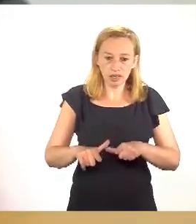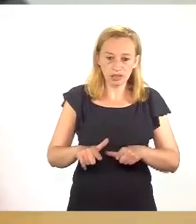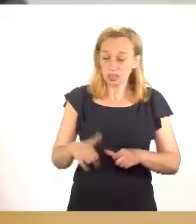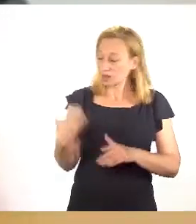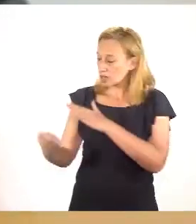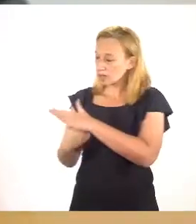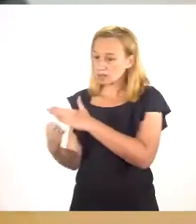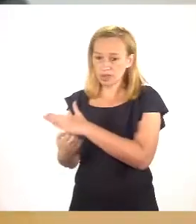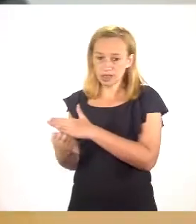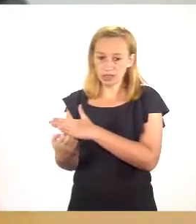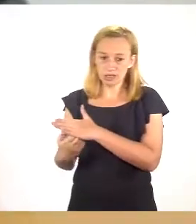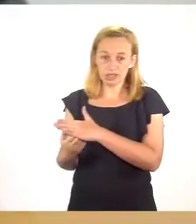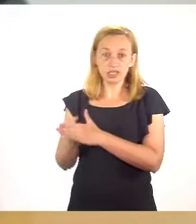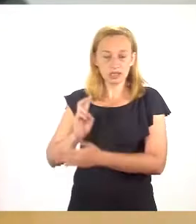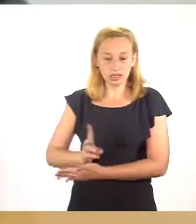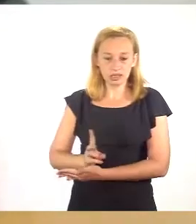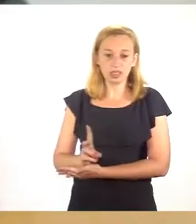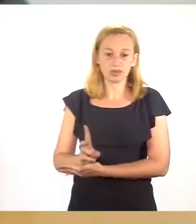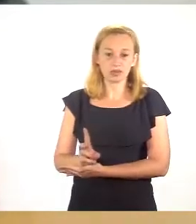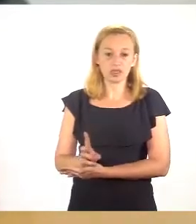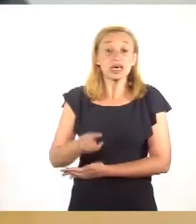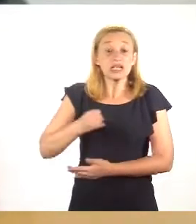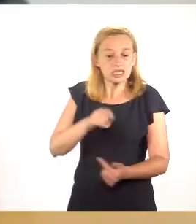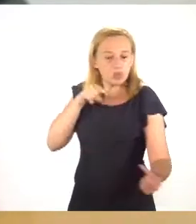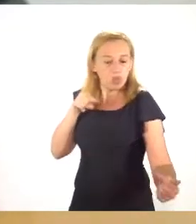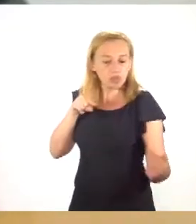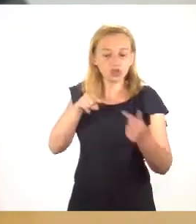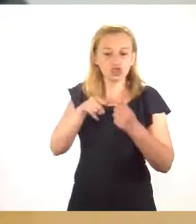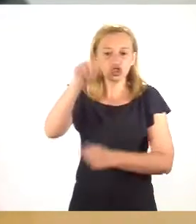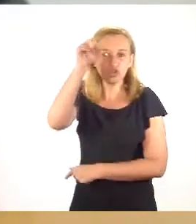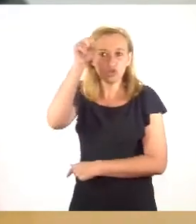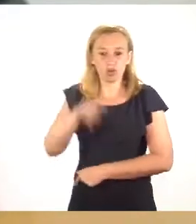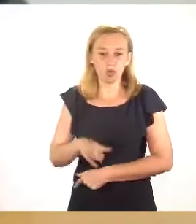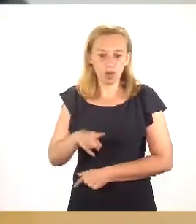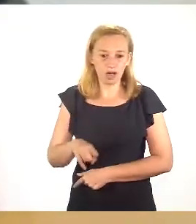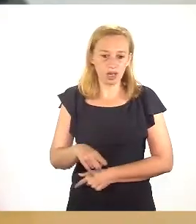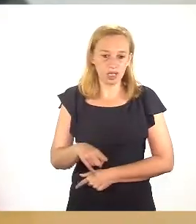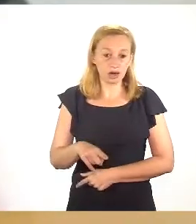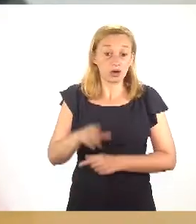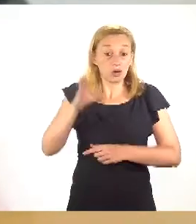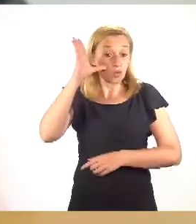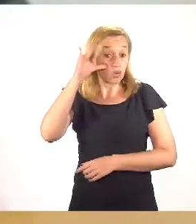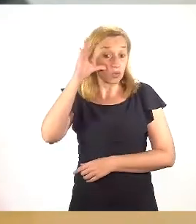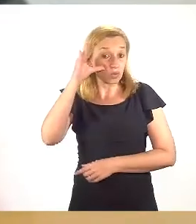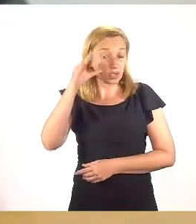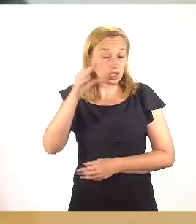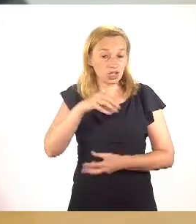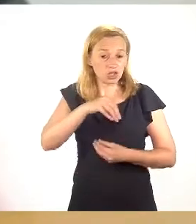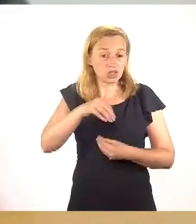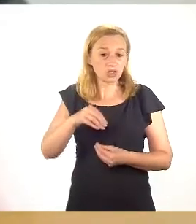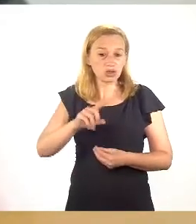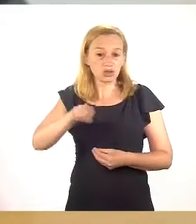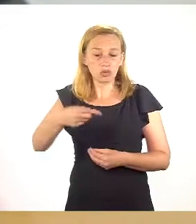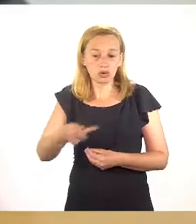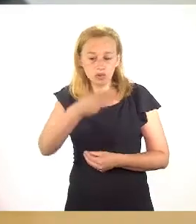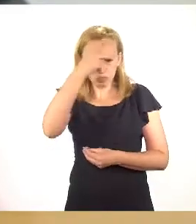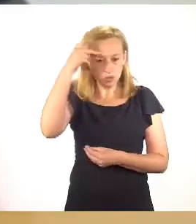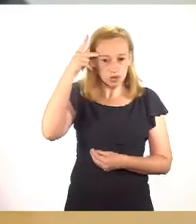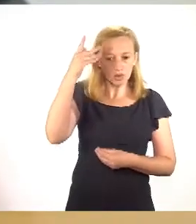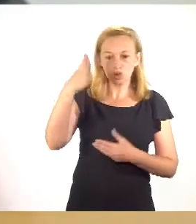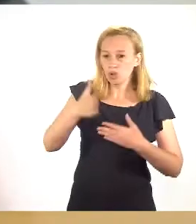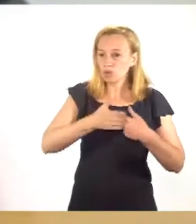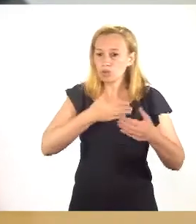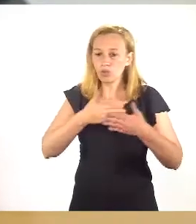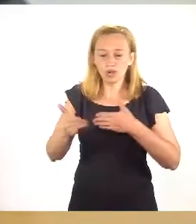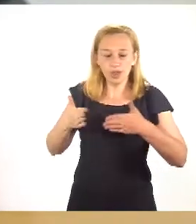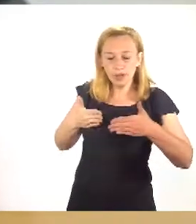final, obsoleta, porque se o objetivo é equilibrar os interesses envolvidos, qualquer